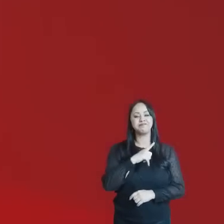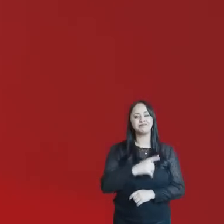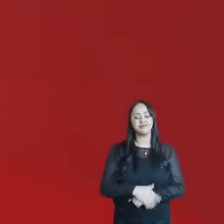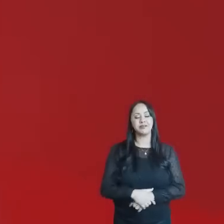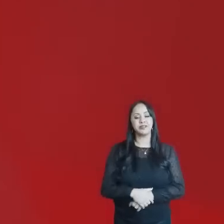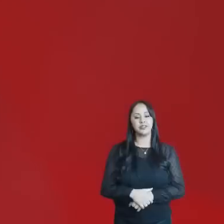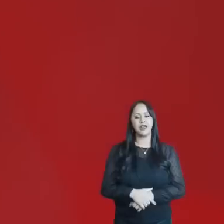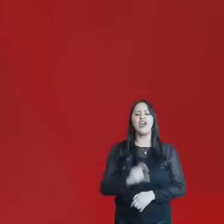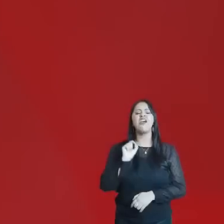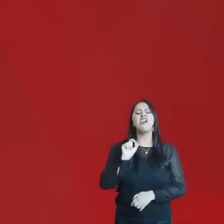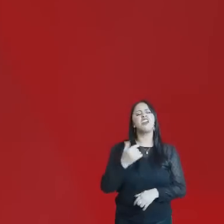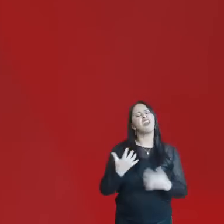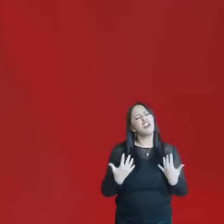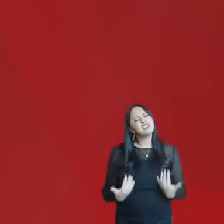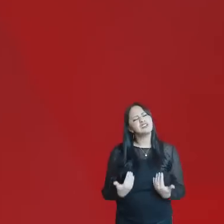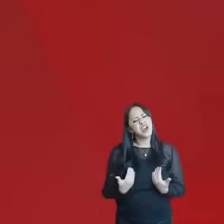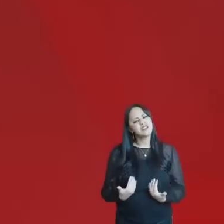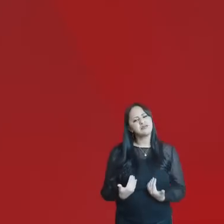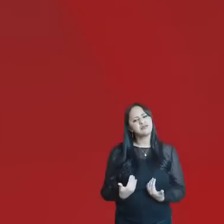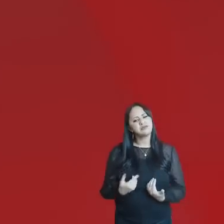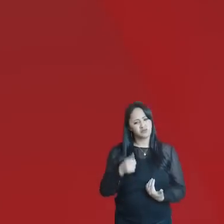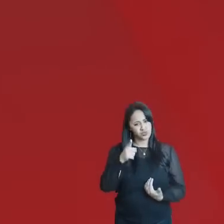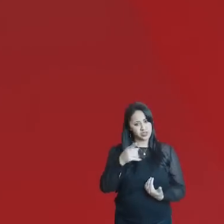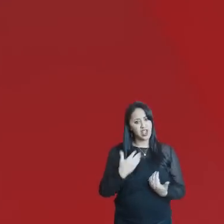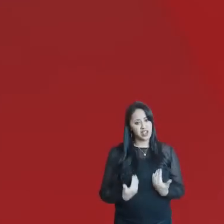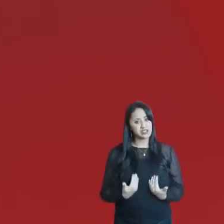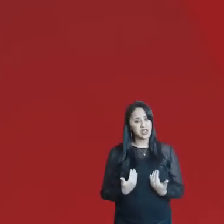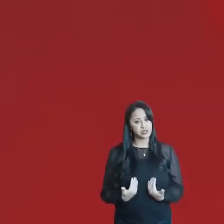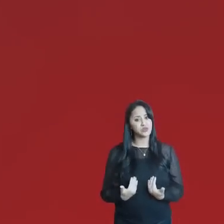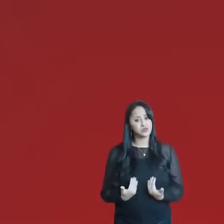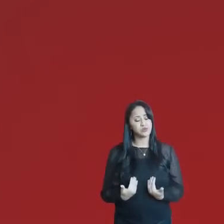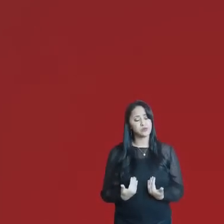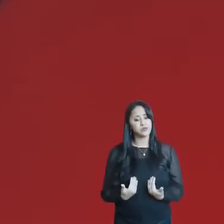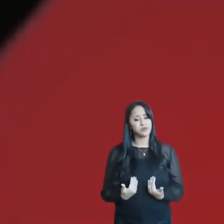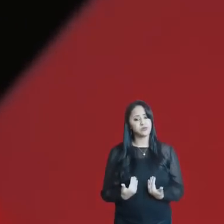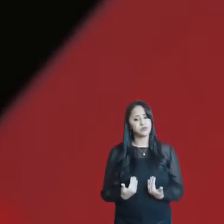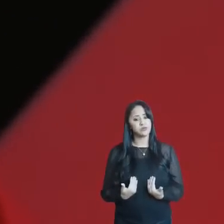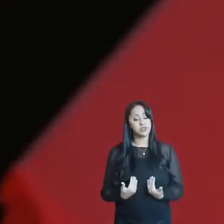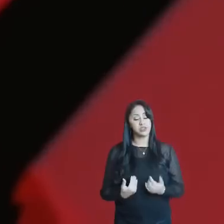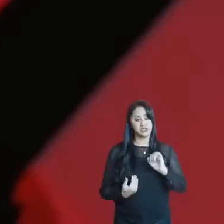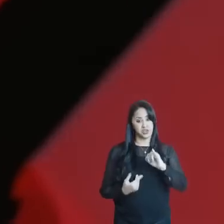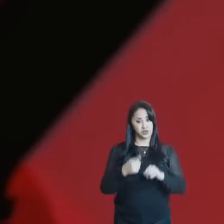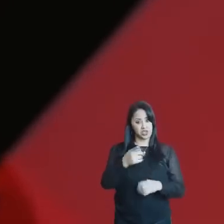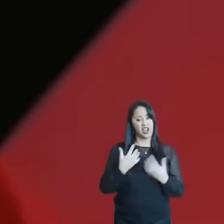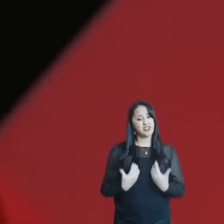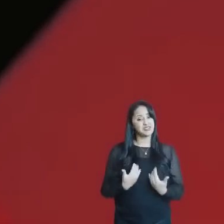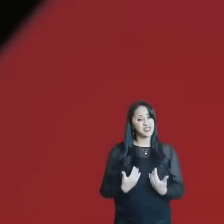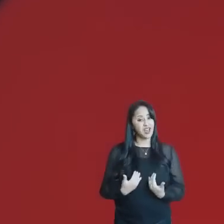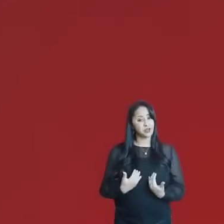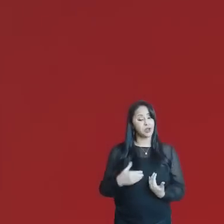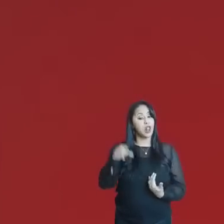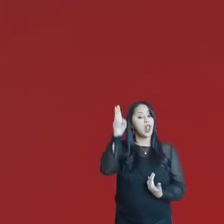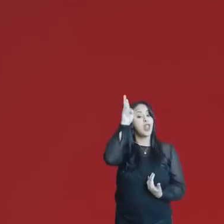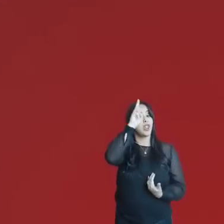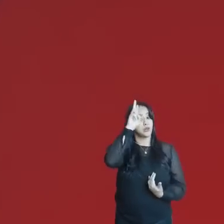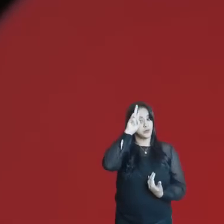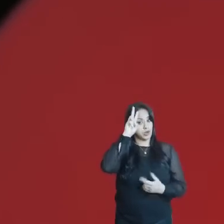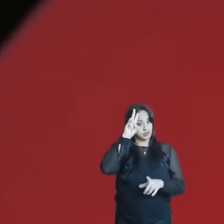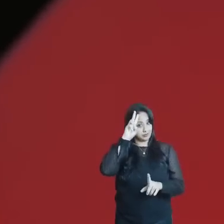ti. Quem está cansado, gente? Quem está cansado? Se você está cansado, lembra